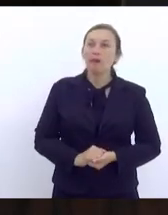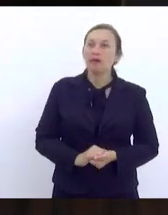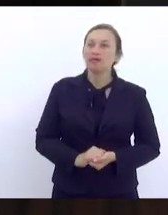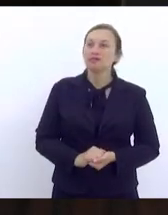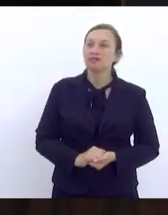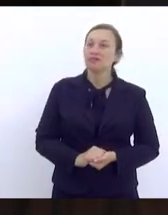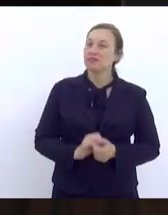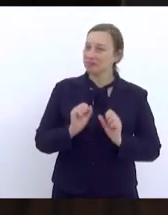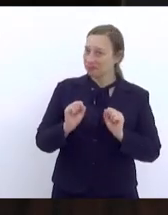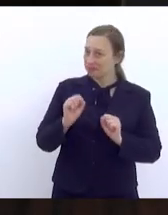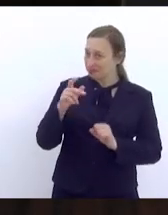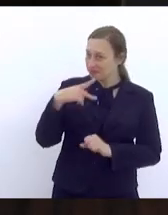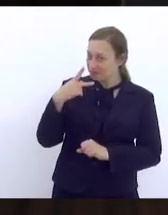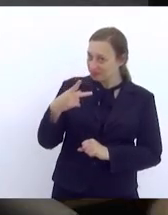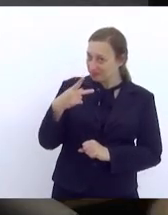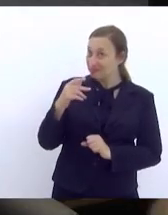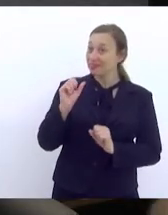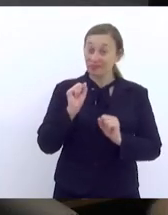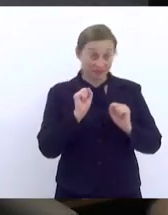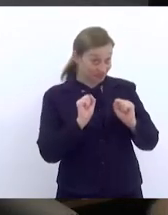fácil de chamar